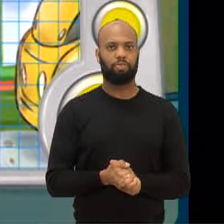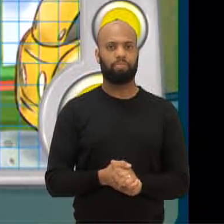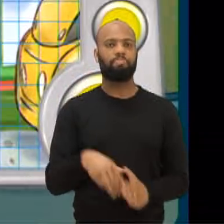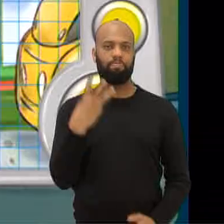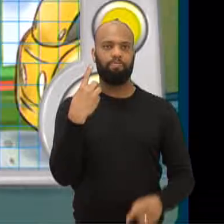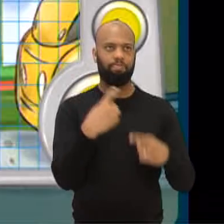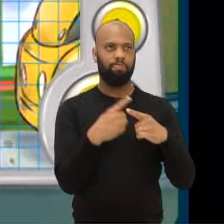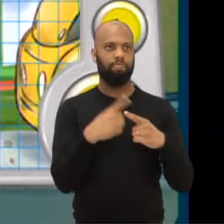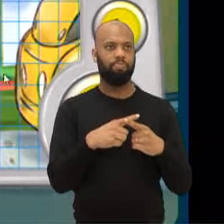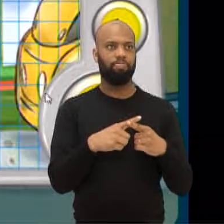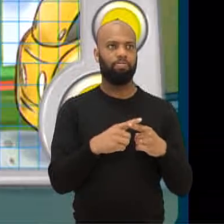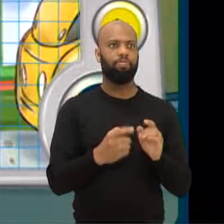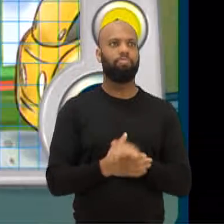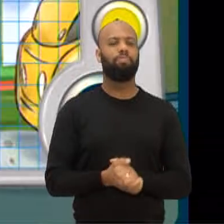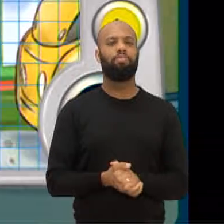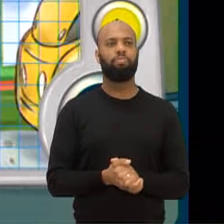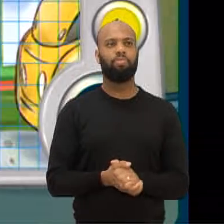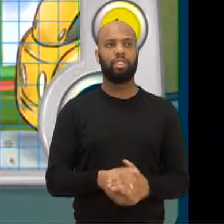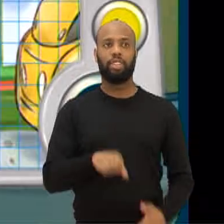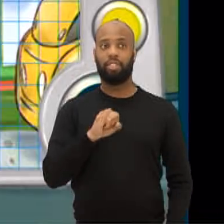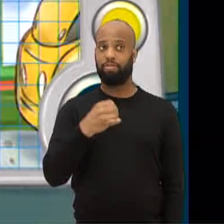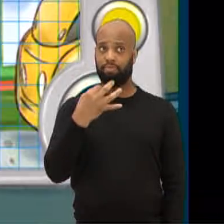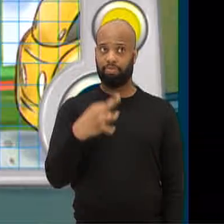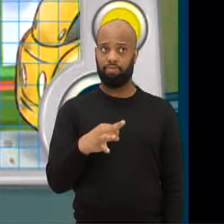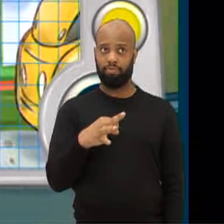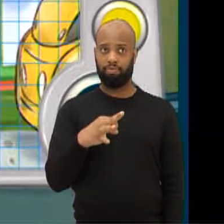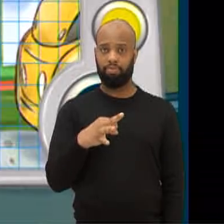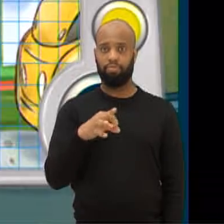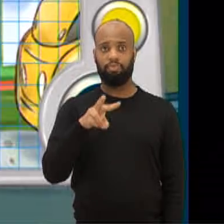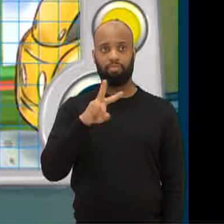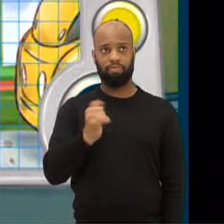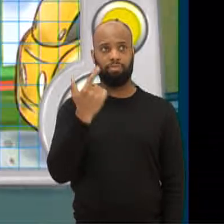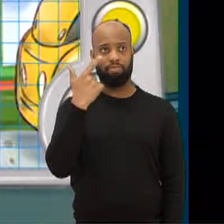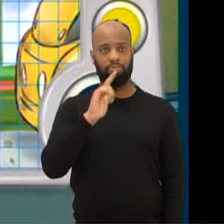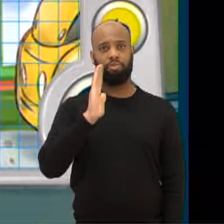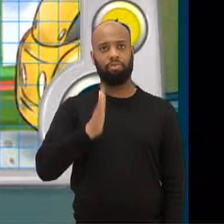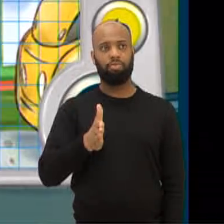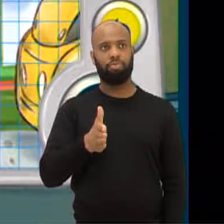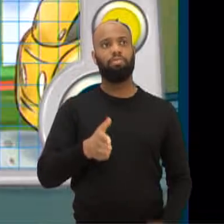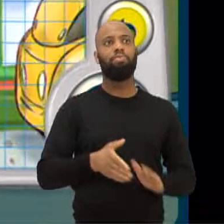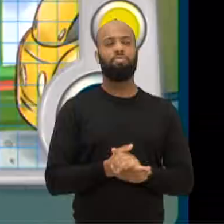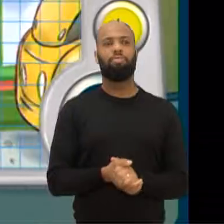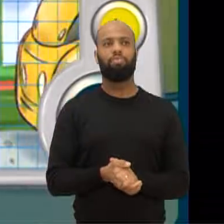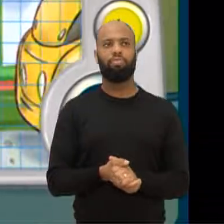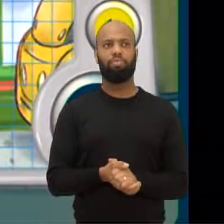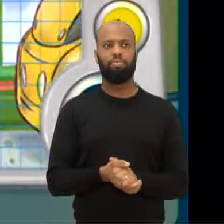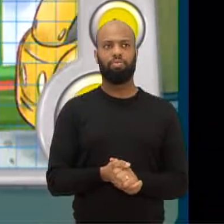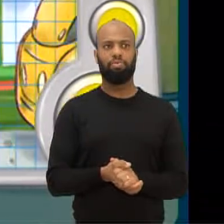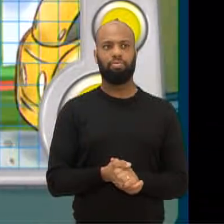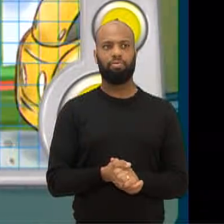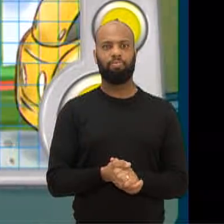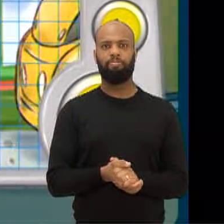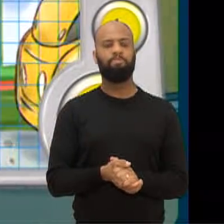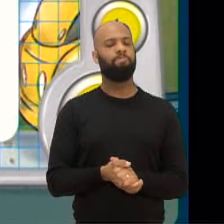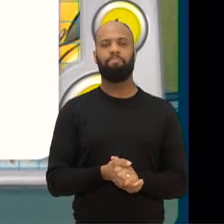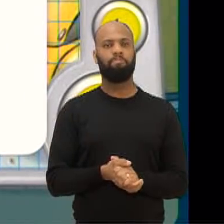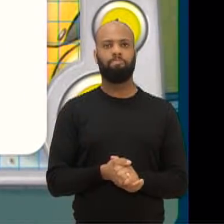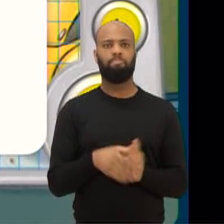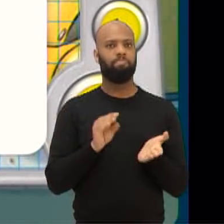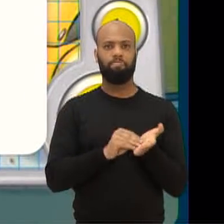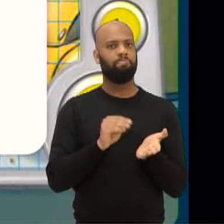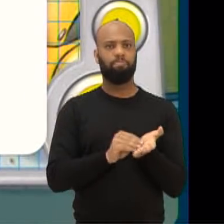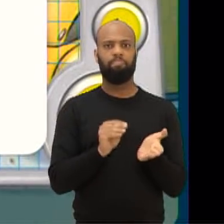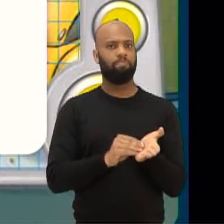1, 2, 3 vezes. Se for isso, a peça vai se encaixar exatamente. Então não são